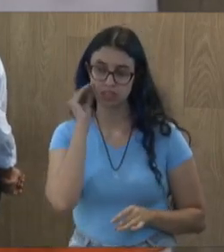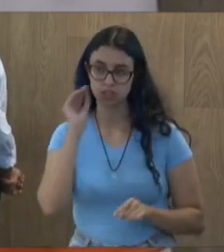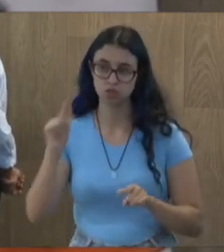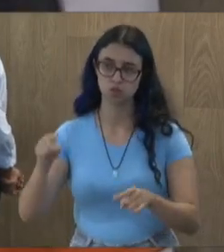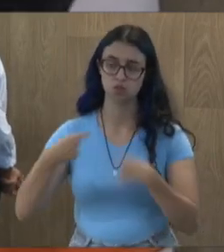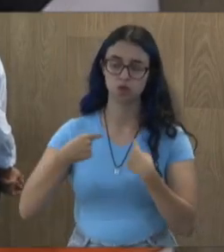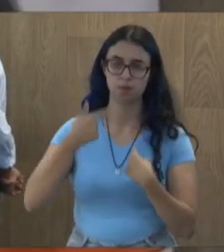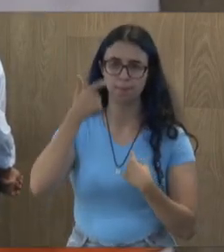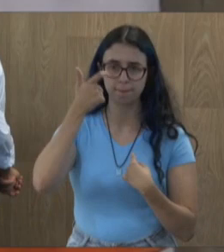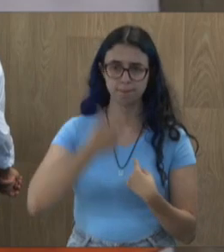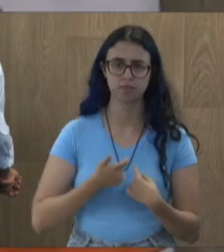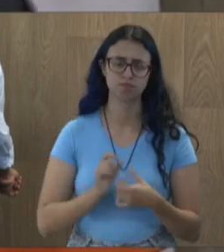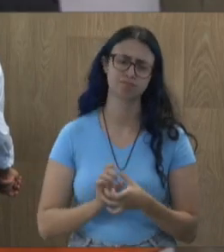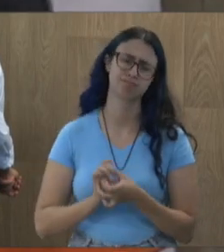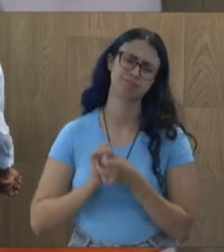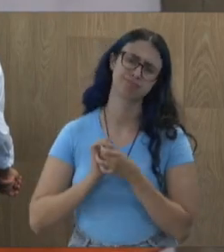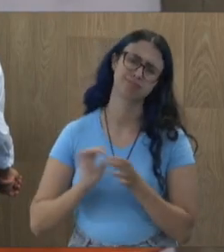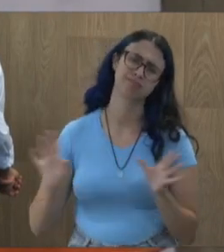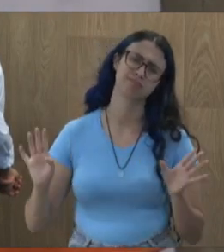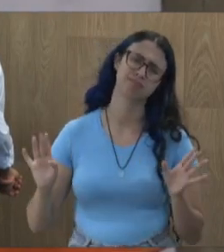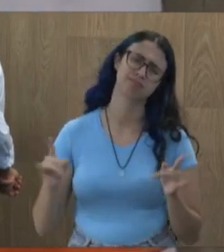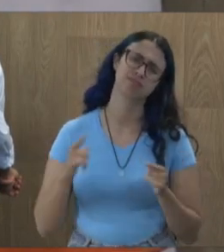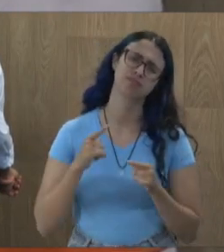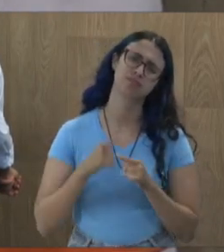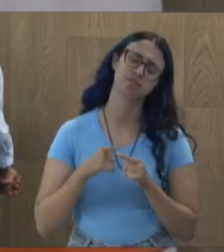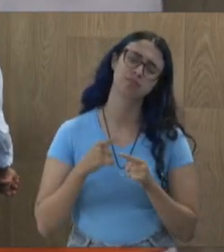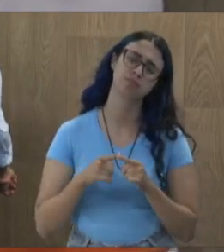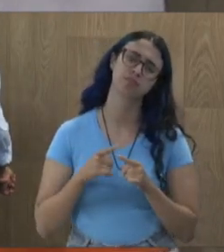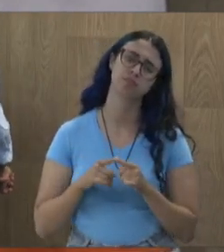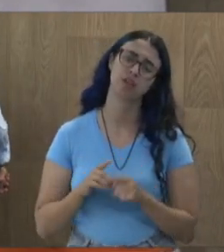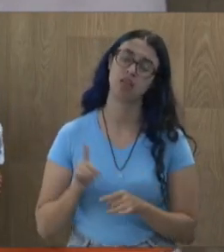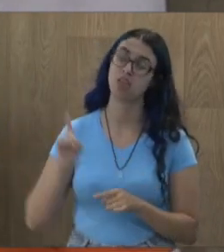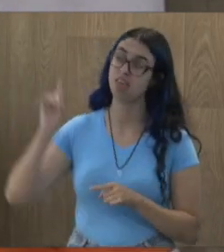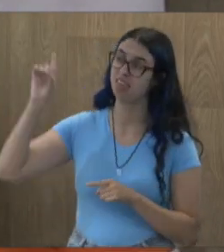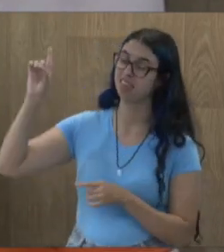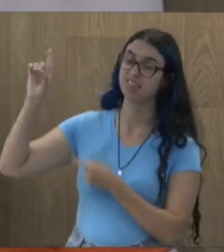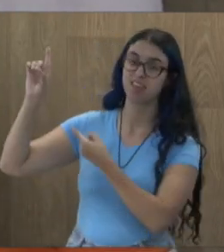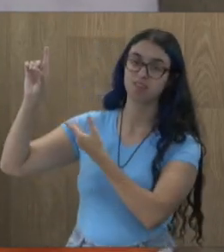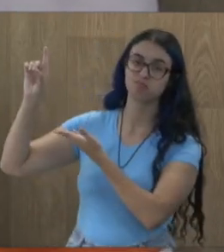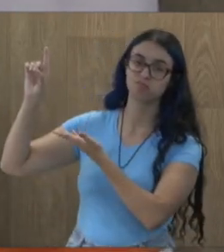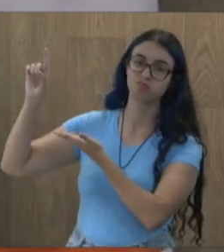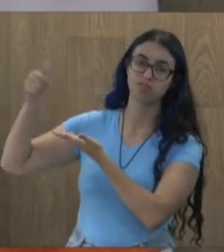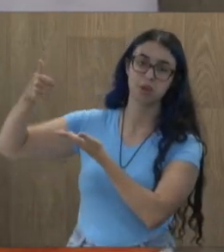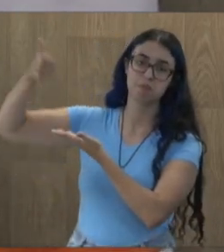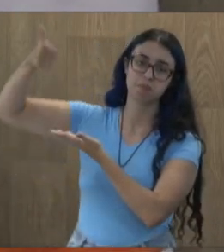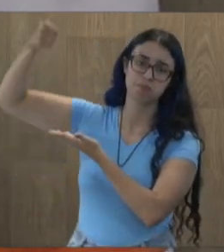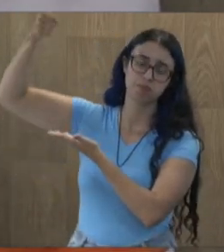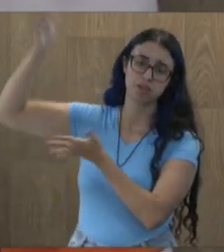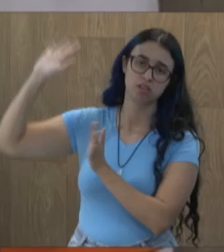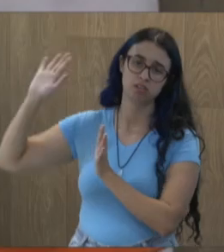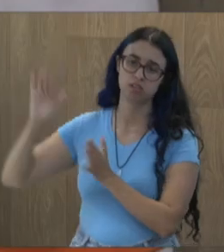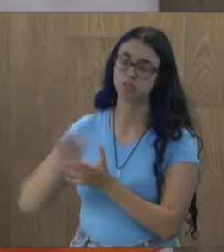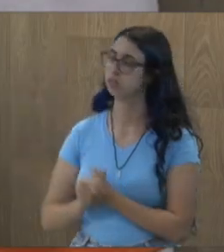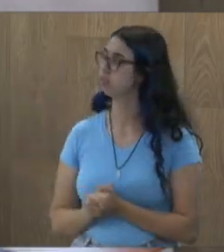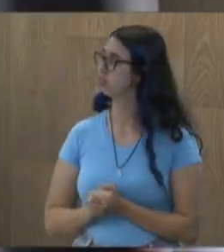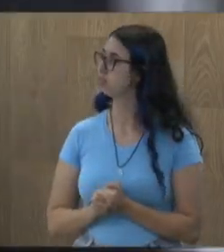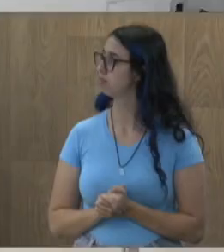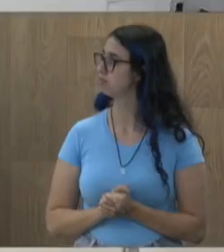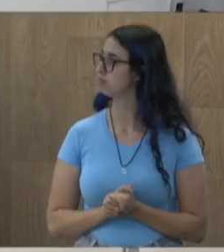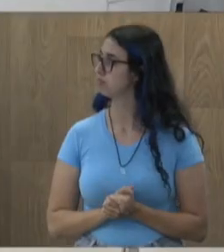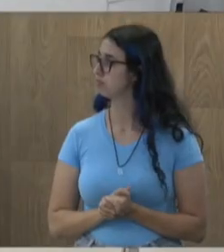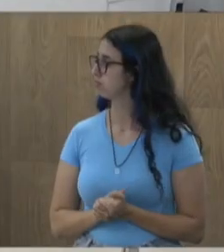de Abraão, o Deus de Isaac e de Jacó, que eu sirvo, meu amigo, ele está acima de nós todos. São essas minhas palavras, tarde de hoje, senhor presidente.